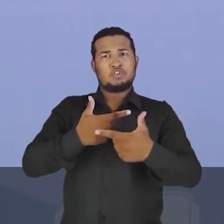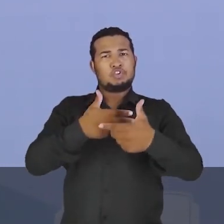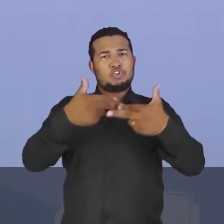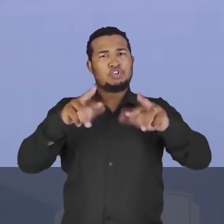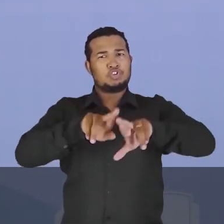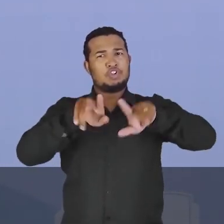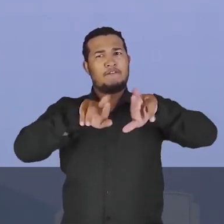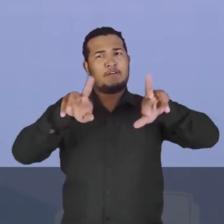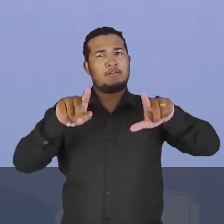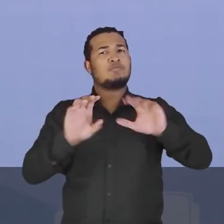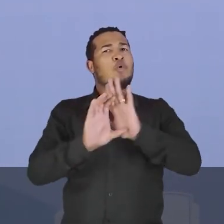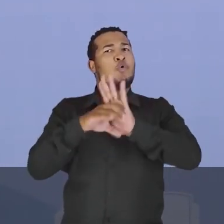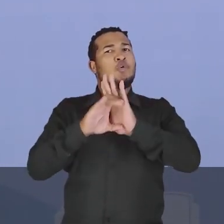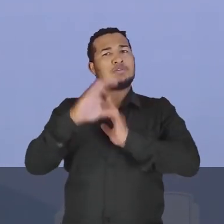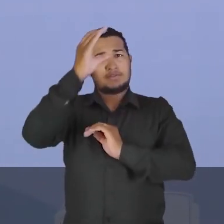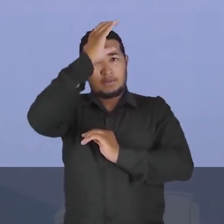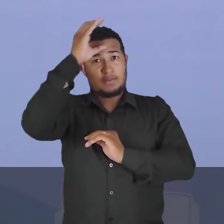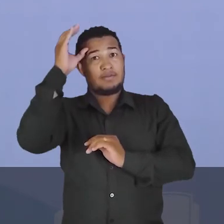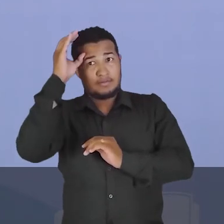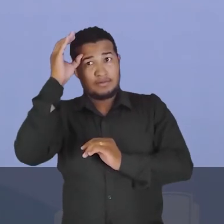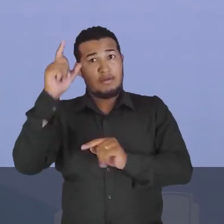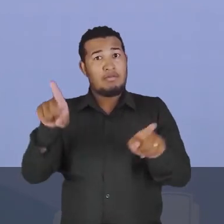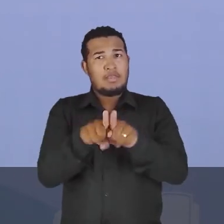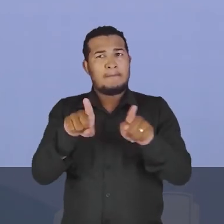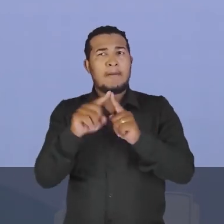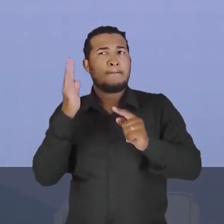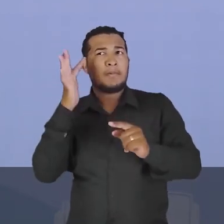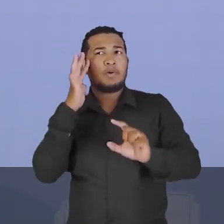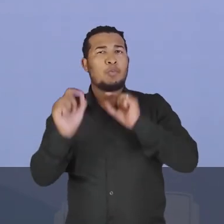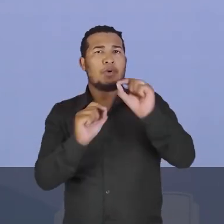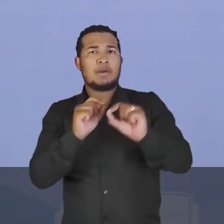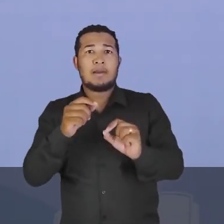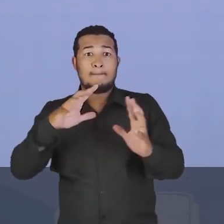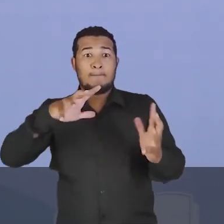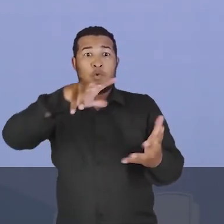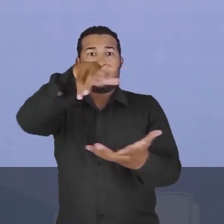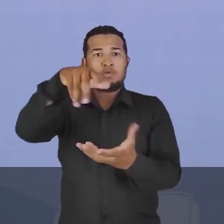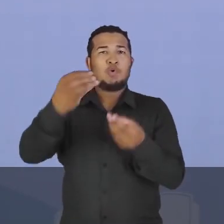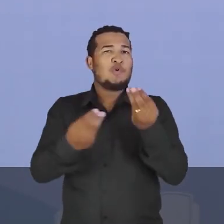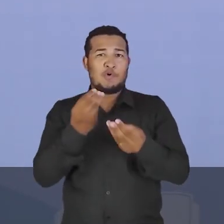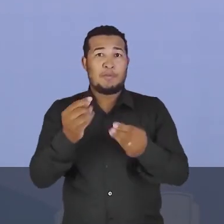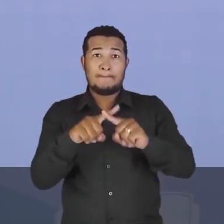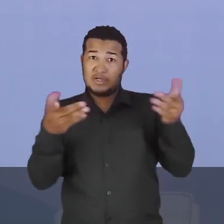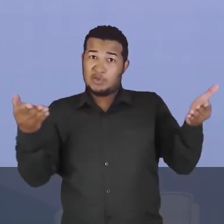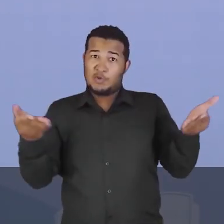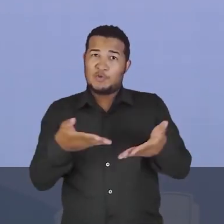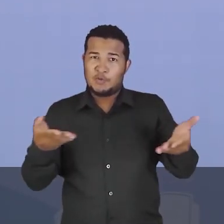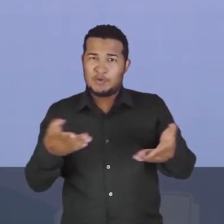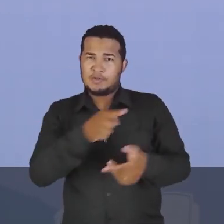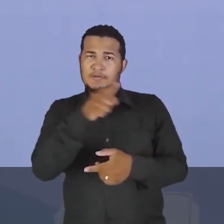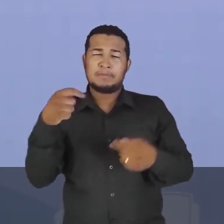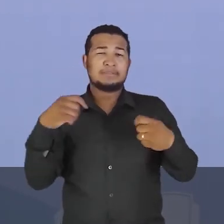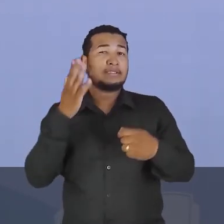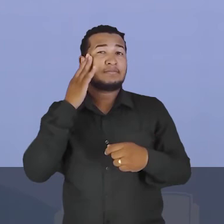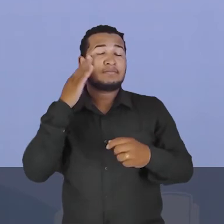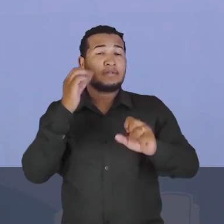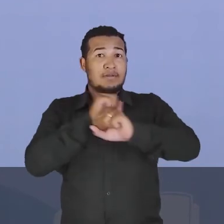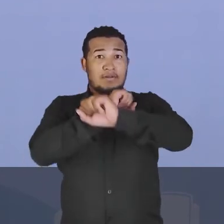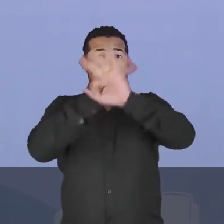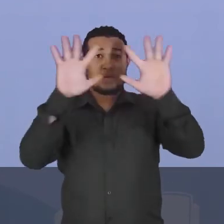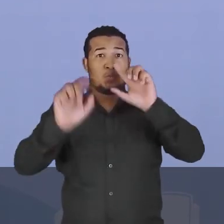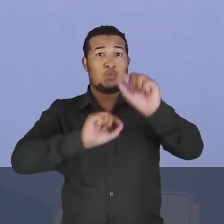conceito de cidadania, esse conceito aqui pensando também numa escala internacional. Mas para hoje, o que você precisa entender e ter